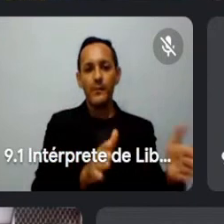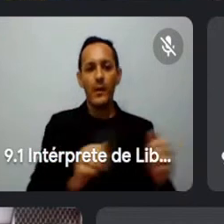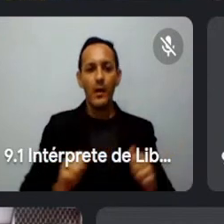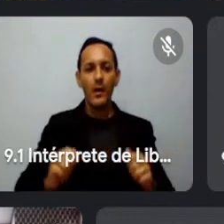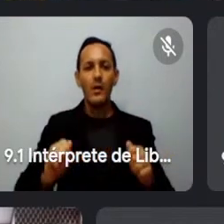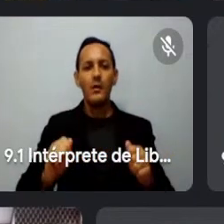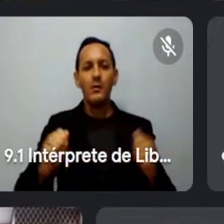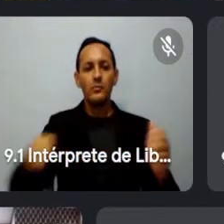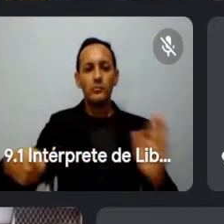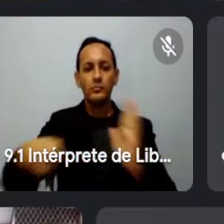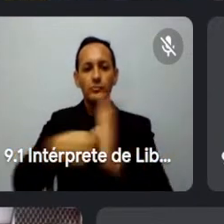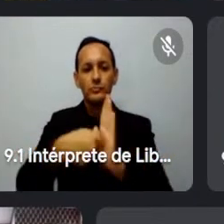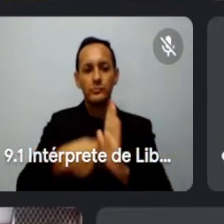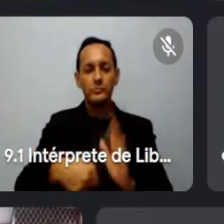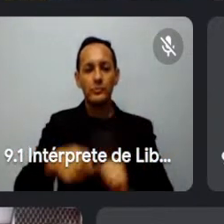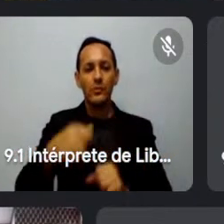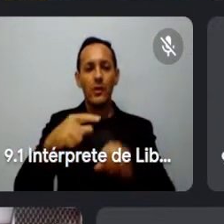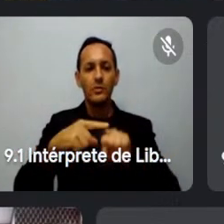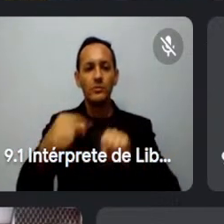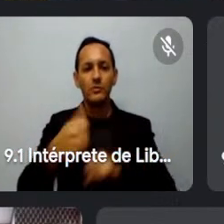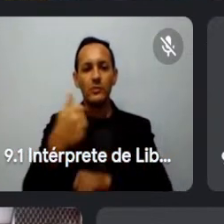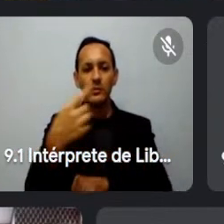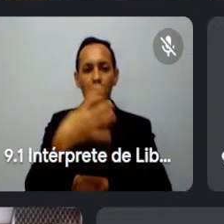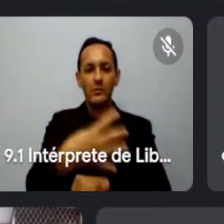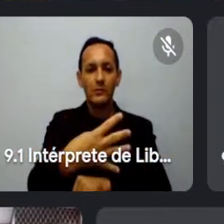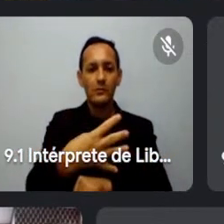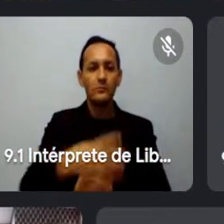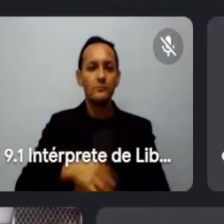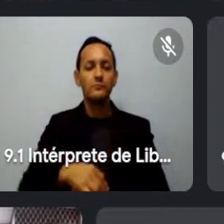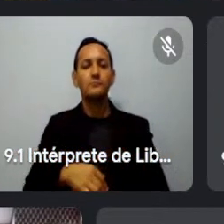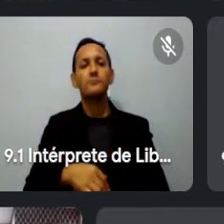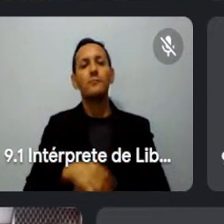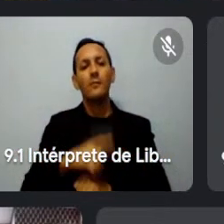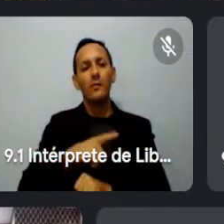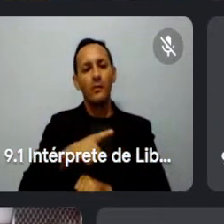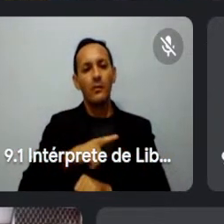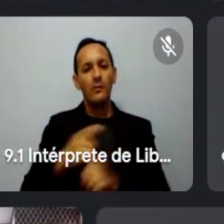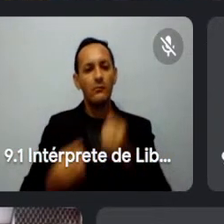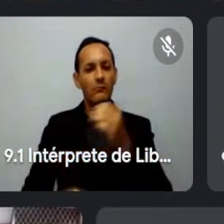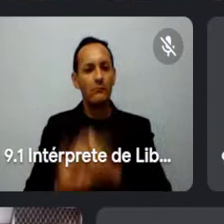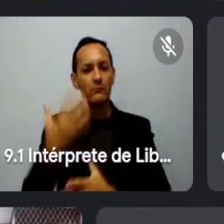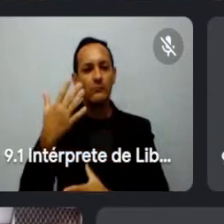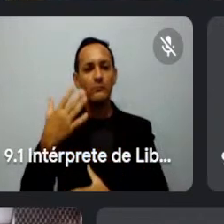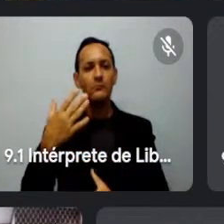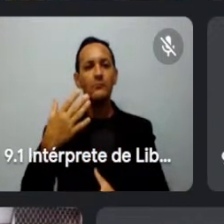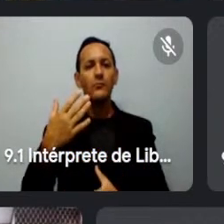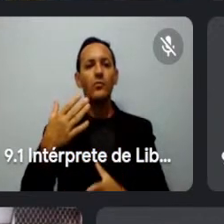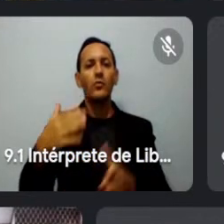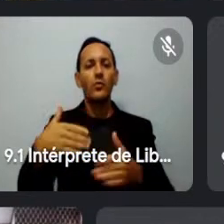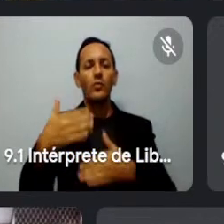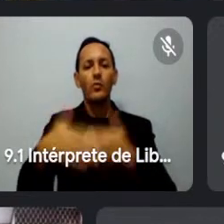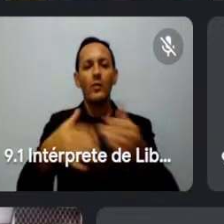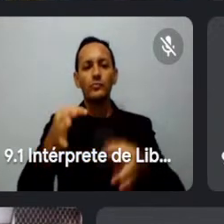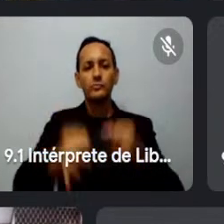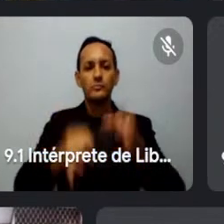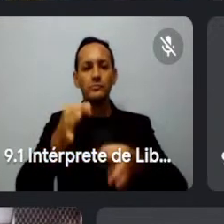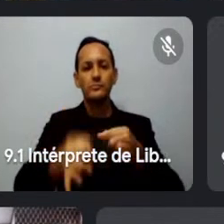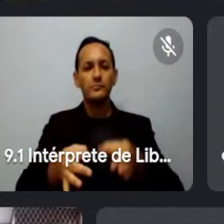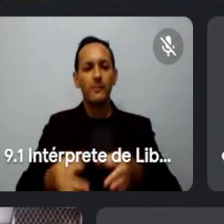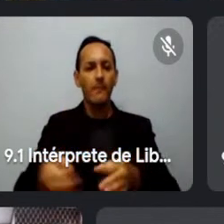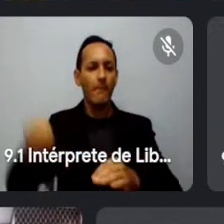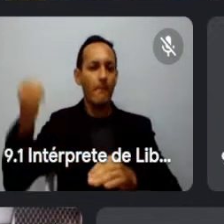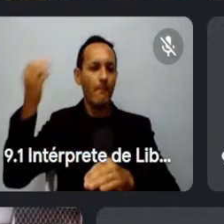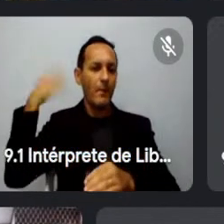condicionar constantes lado Artigo 14 da Constituição Federal ela surgiu do numa e naquela